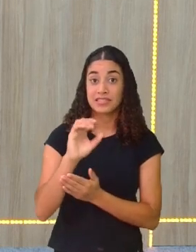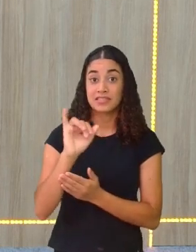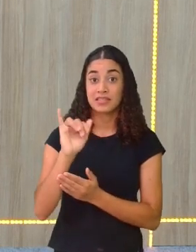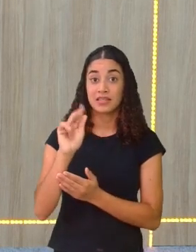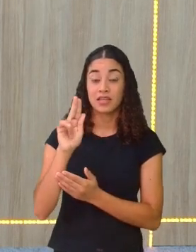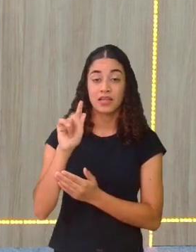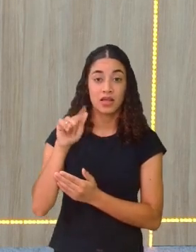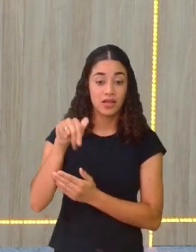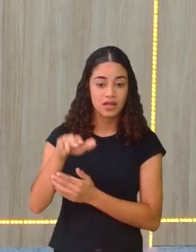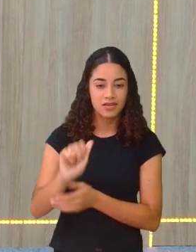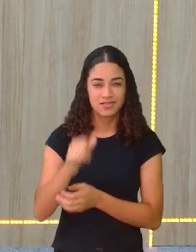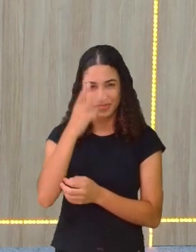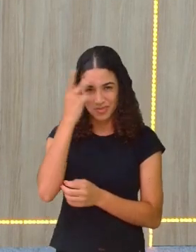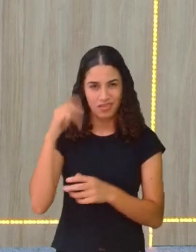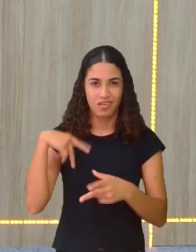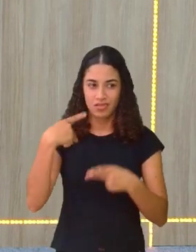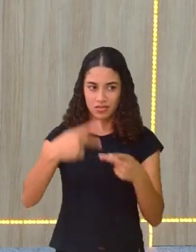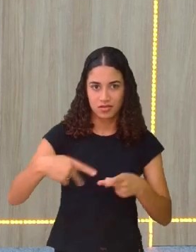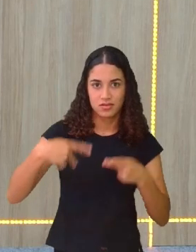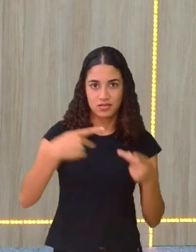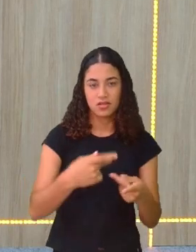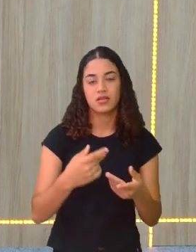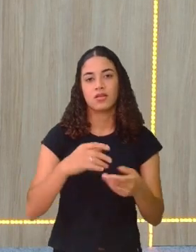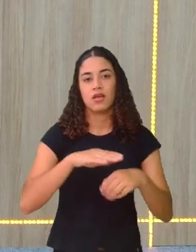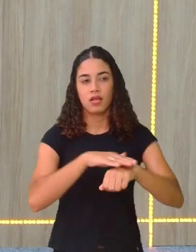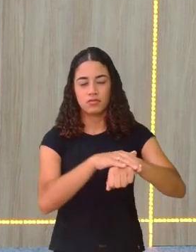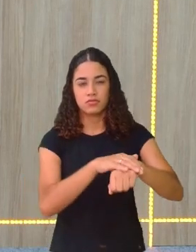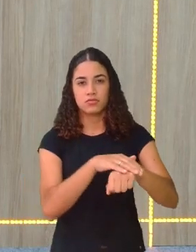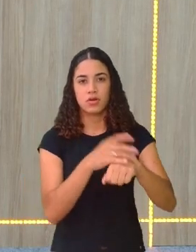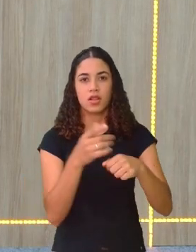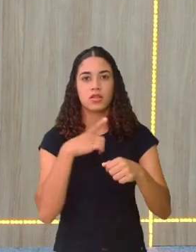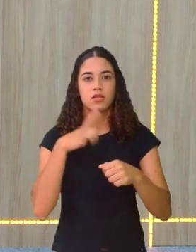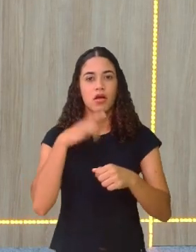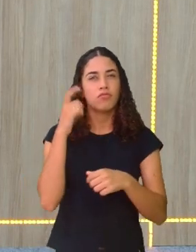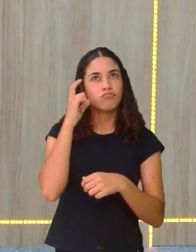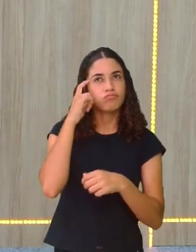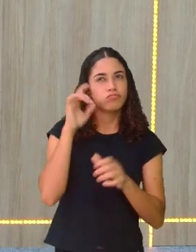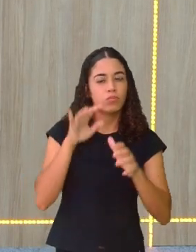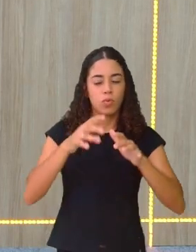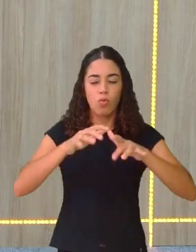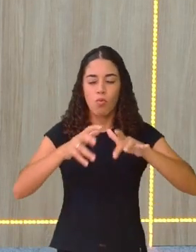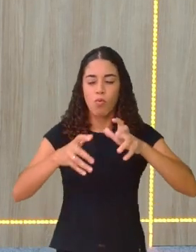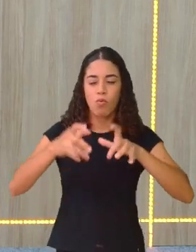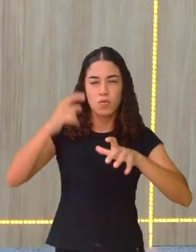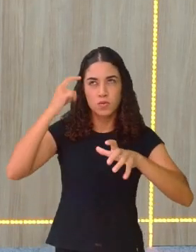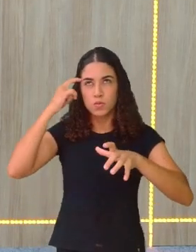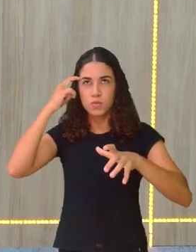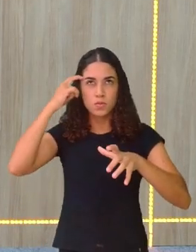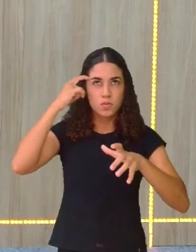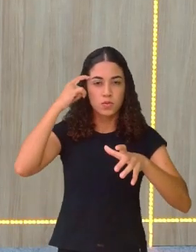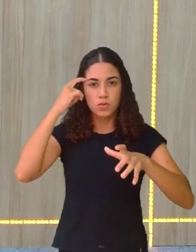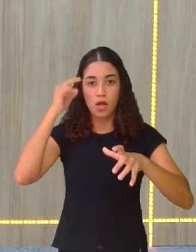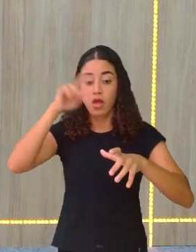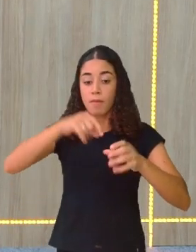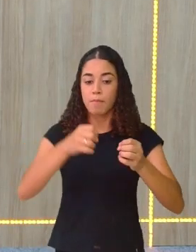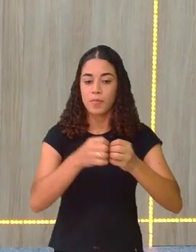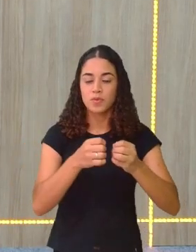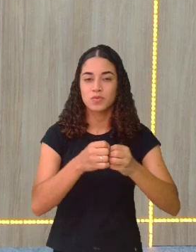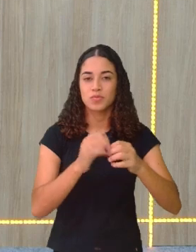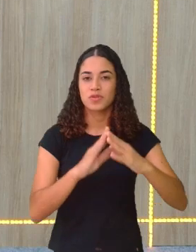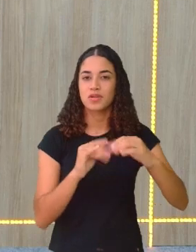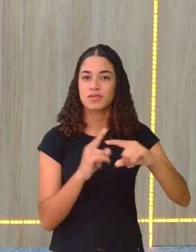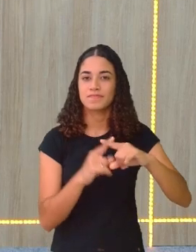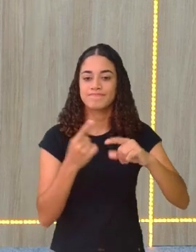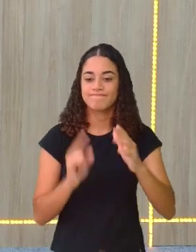de elementos não cristãos, é uma forma de aproximação que a igreja foi criando, né? Para envolver aquelas